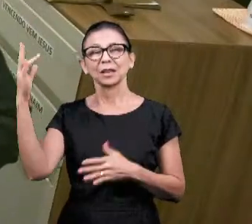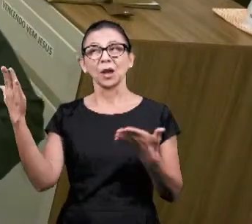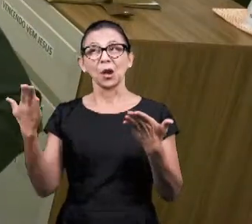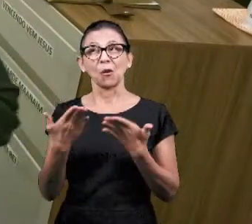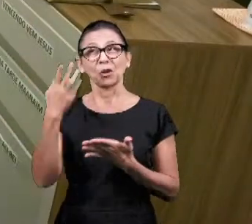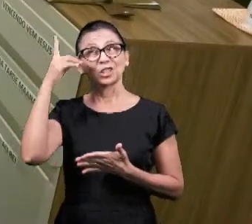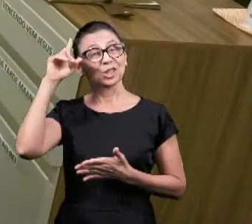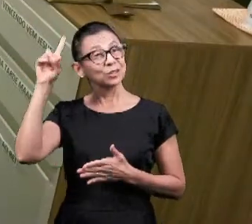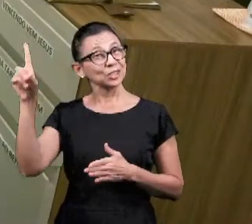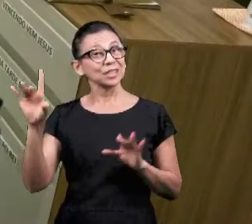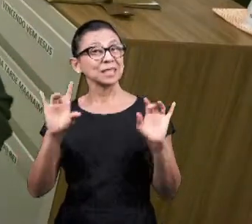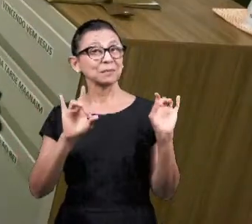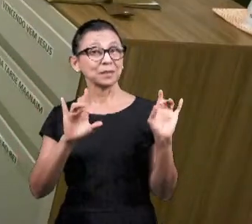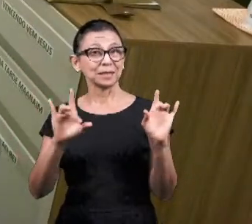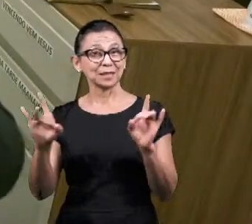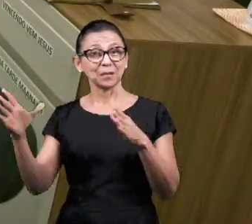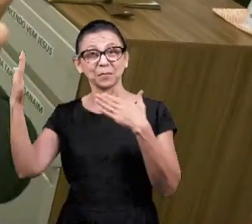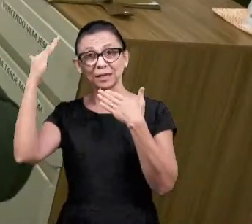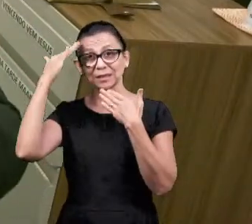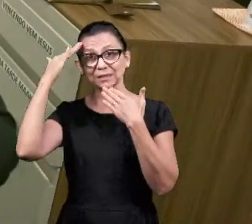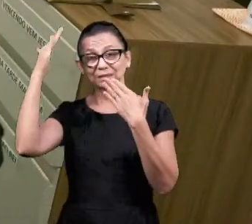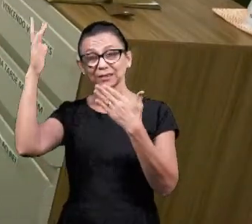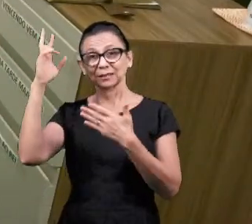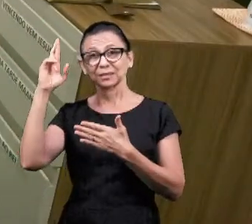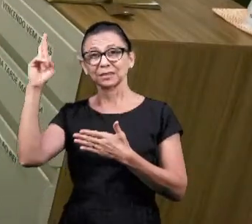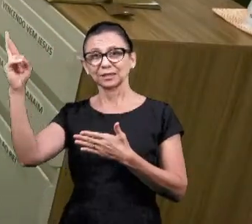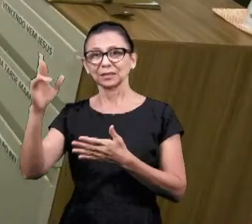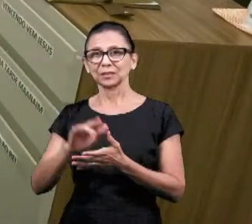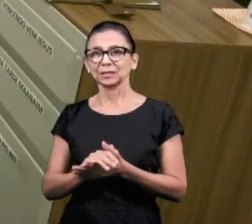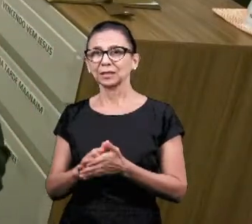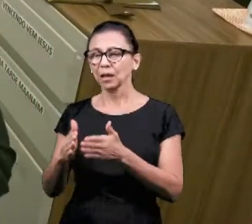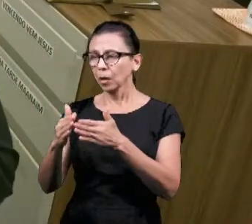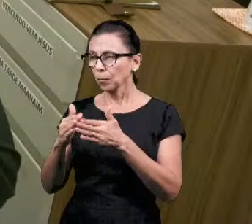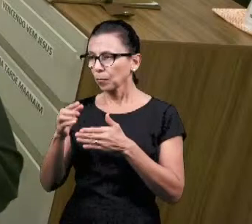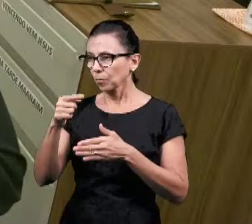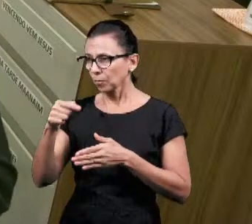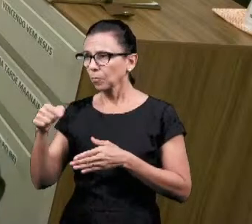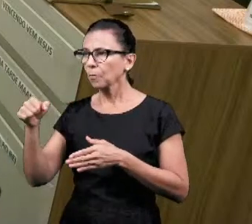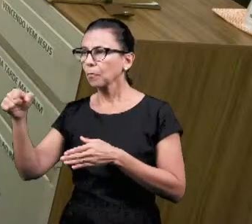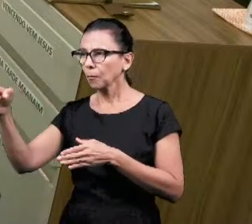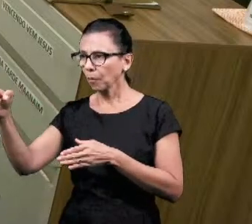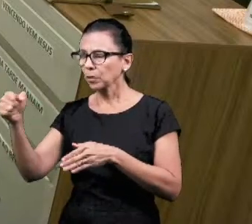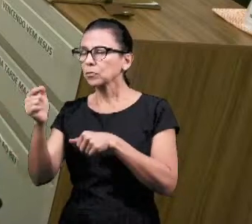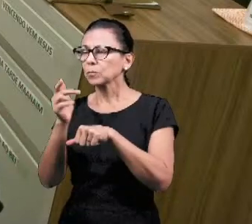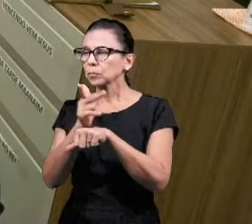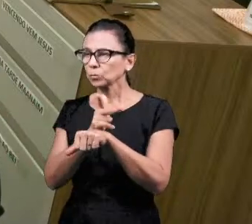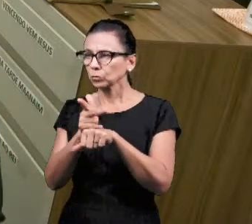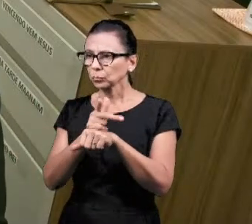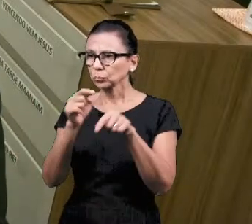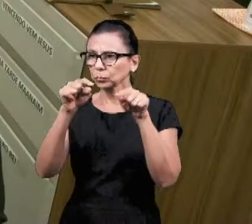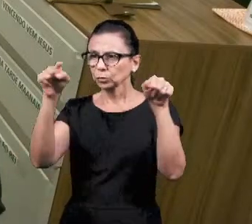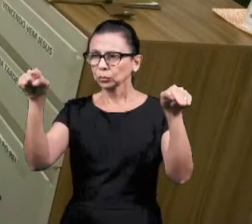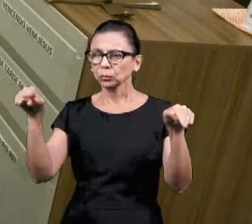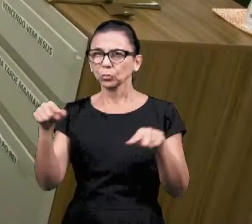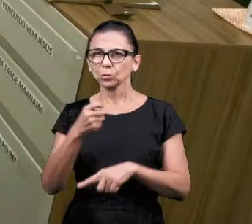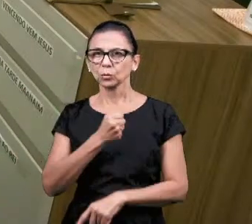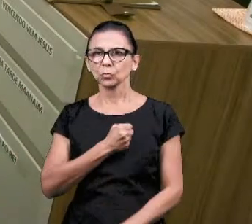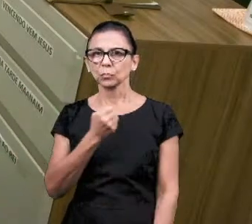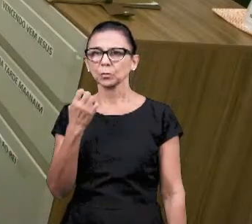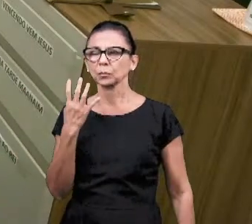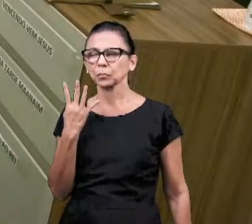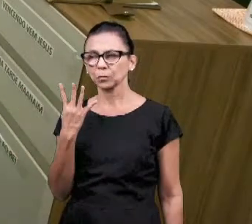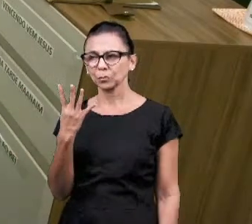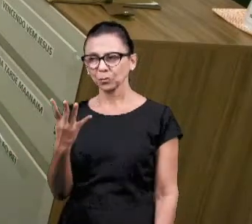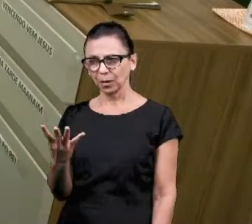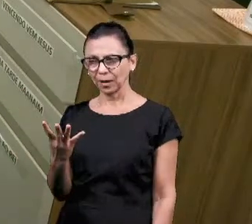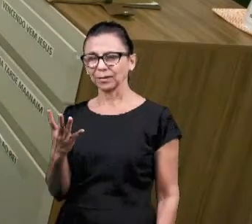de glorificação ao nome do Senhor. O senhor pode se dirigir, o pastor vai se dirigir agora para o estúdio 4 do satélite, né?